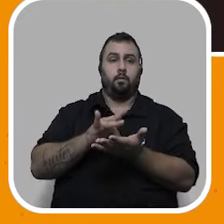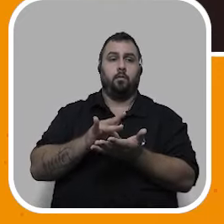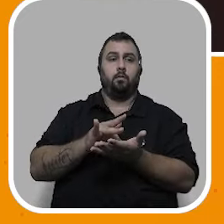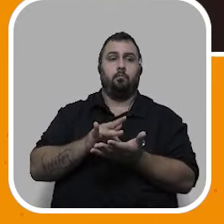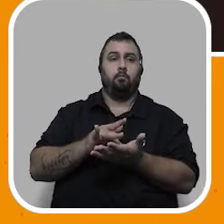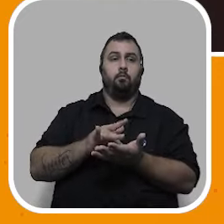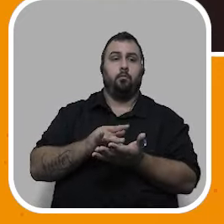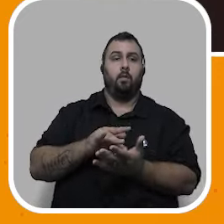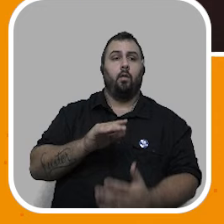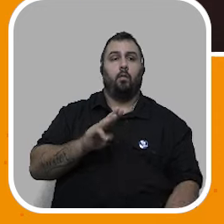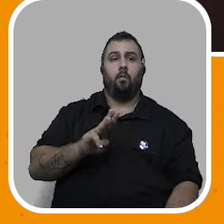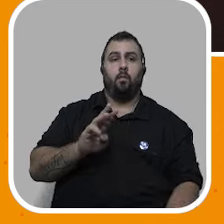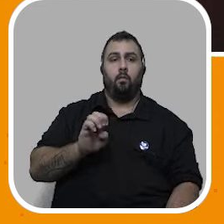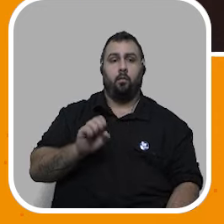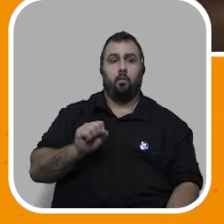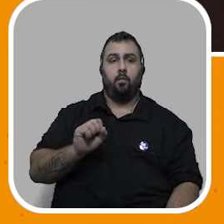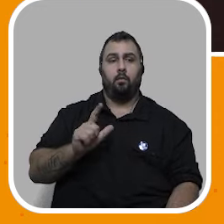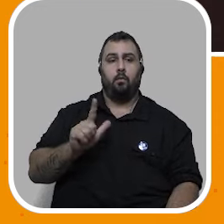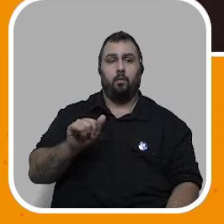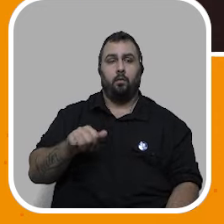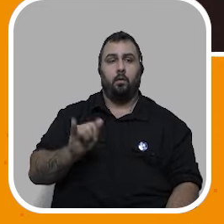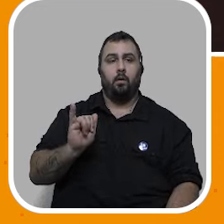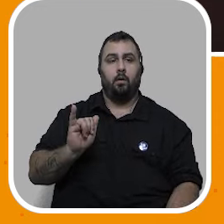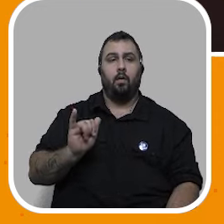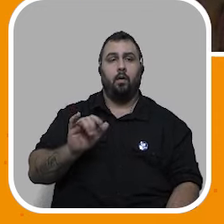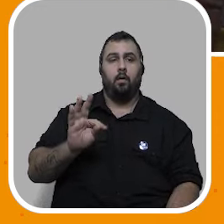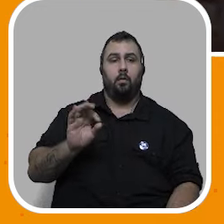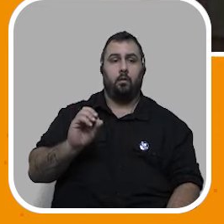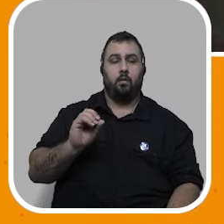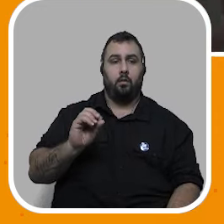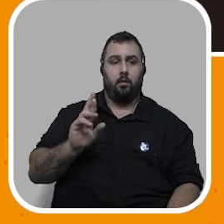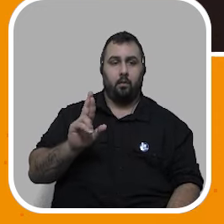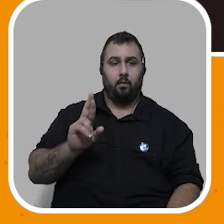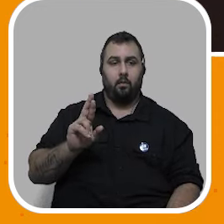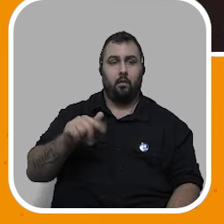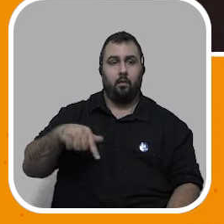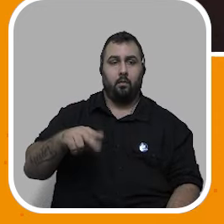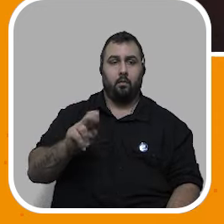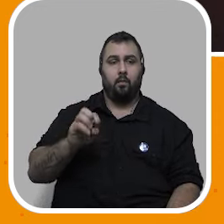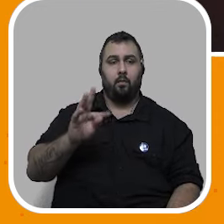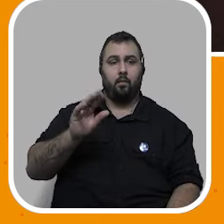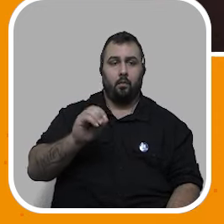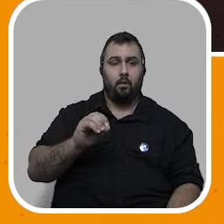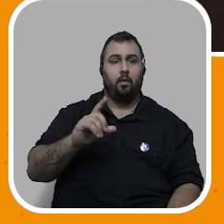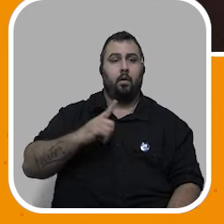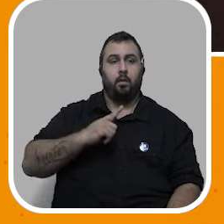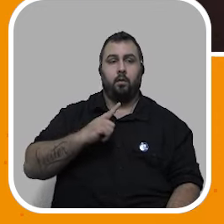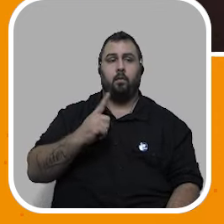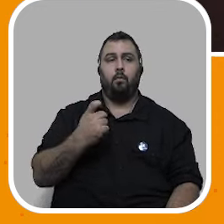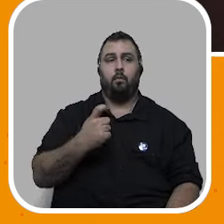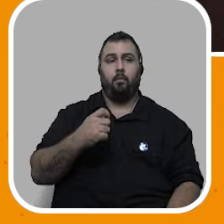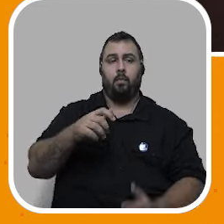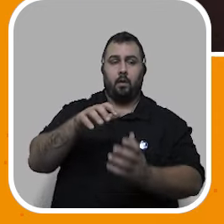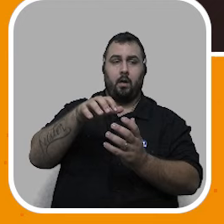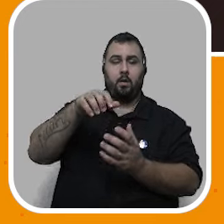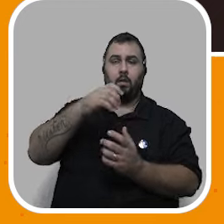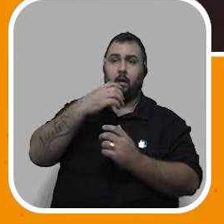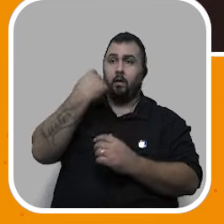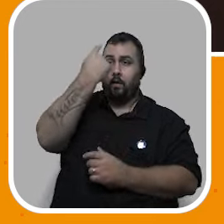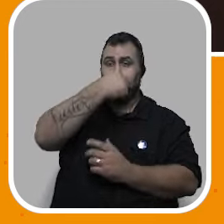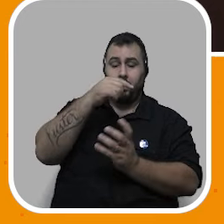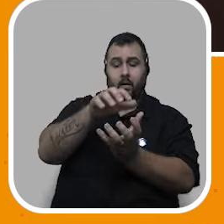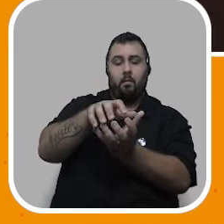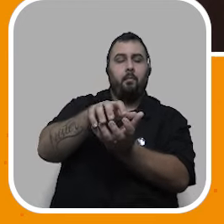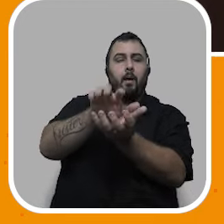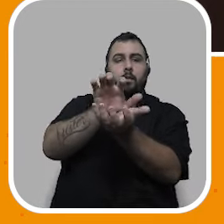o Wesley tor 4 que conduziu a cabeça da serpente aqui a gente tinha uma tampa que se lev a cabeça na verdade era uma